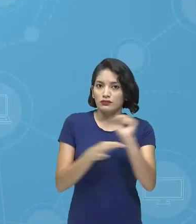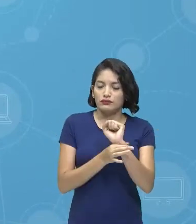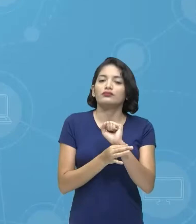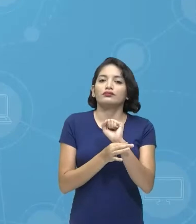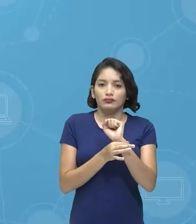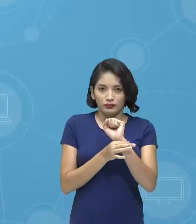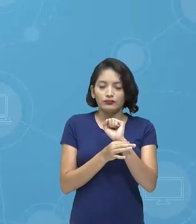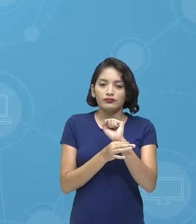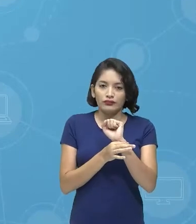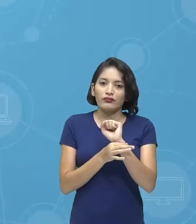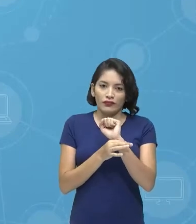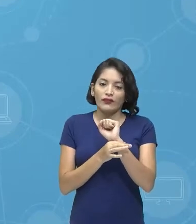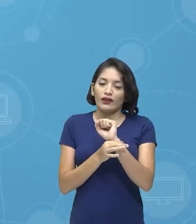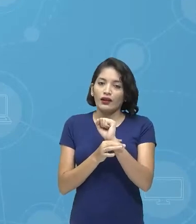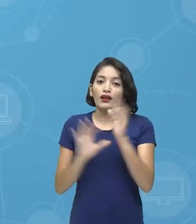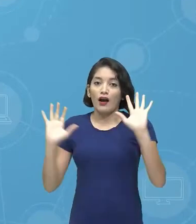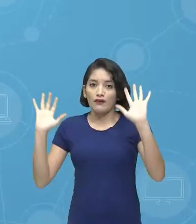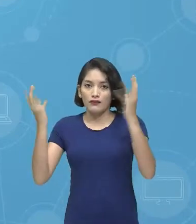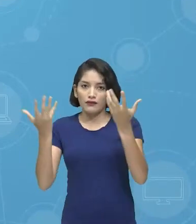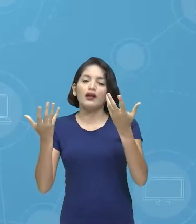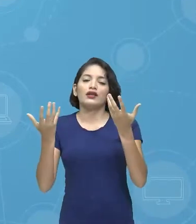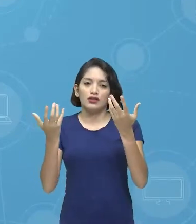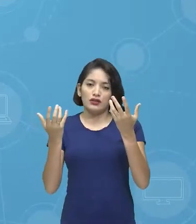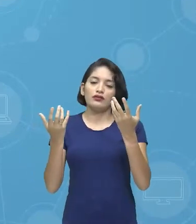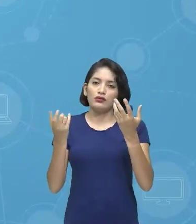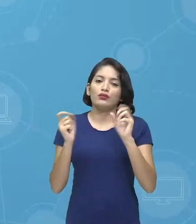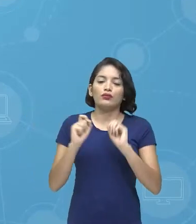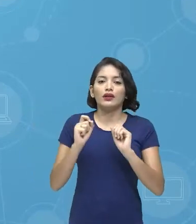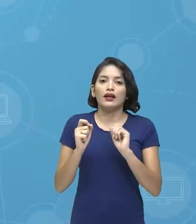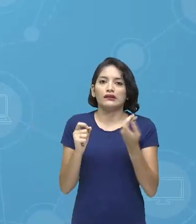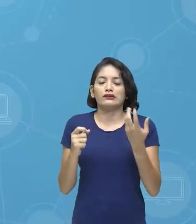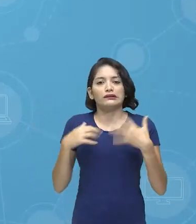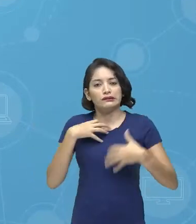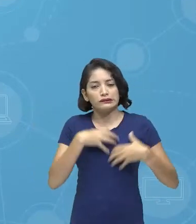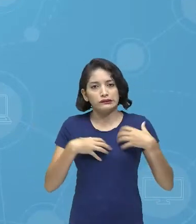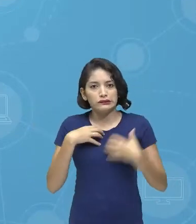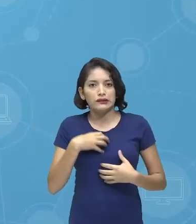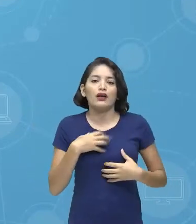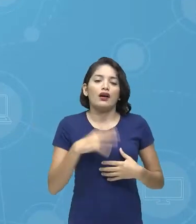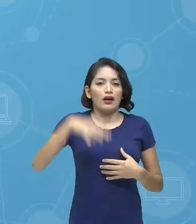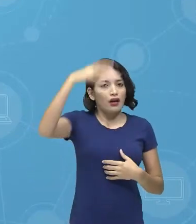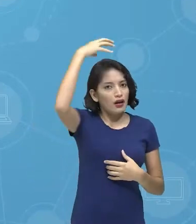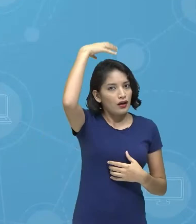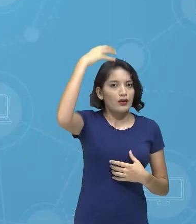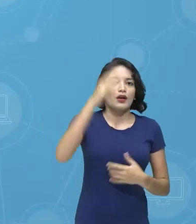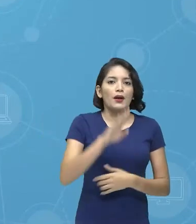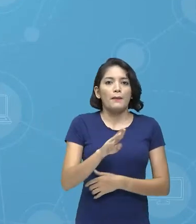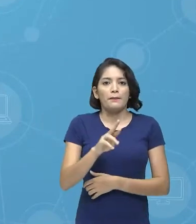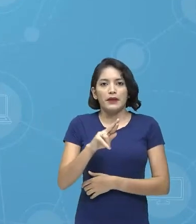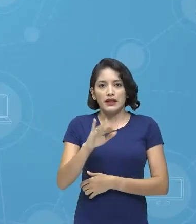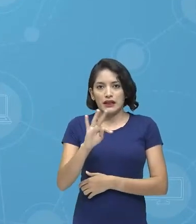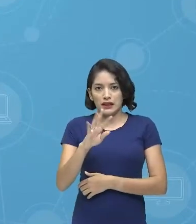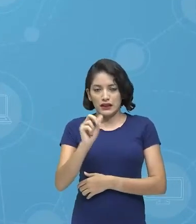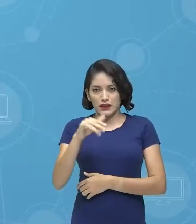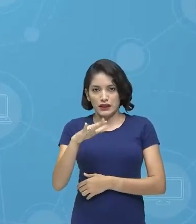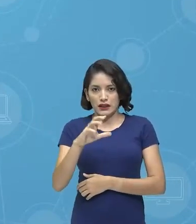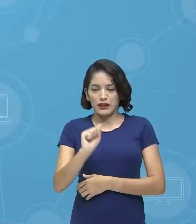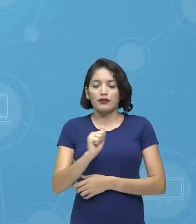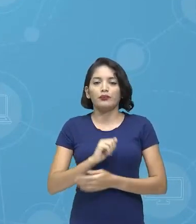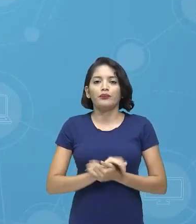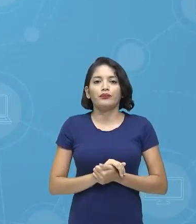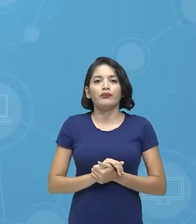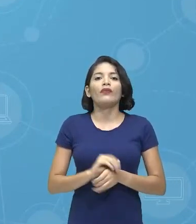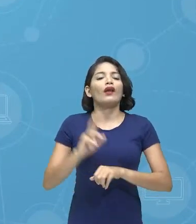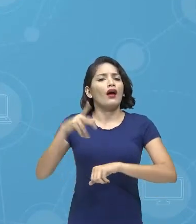noite, da festa do chá de Boston, quando isso vai irritar de vez ali a coroa britânica, certo? Então isso vai acontecer e a